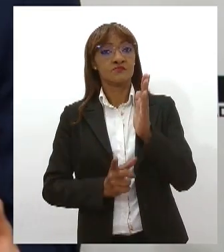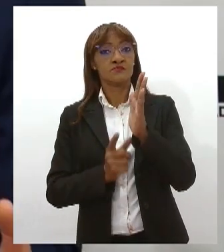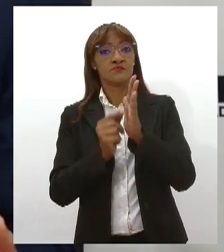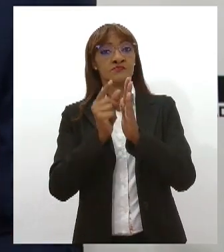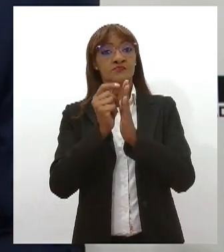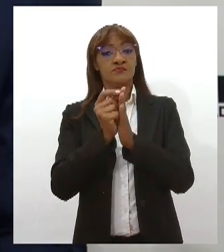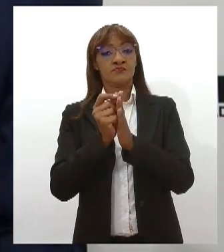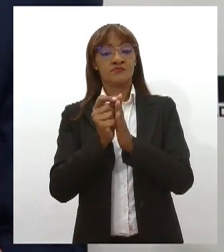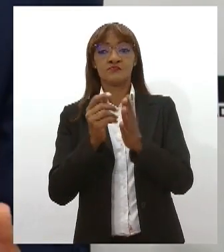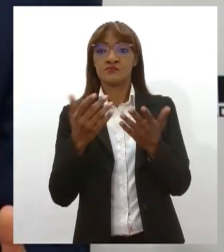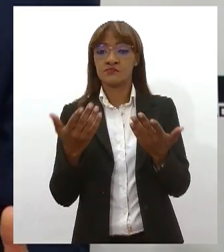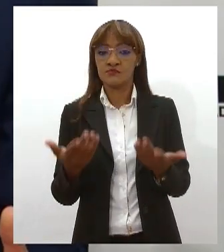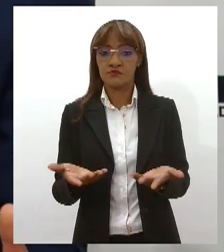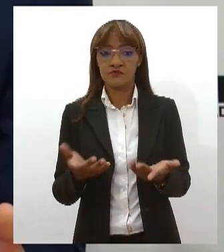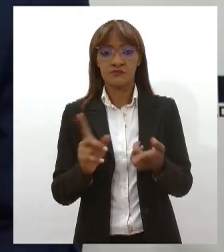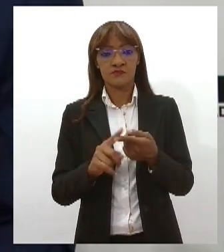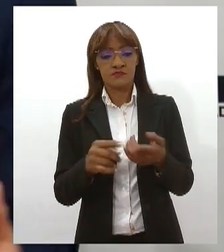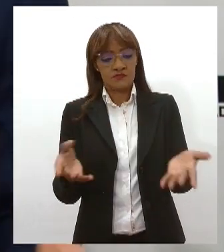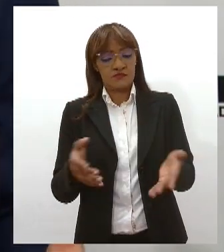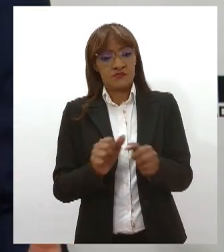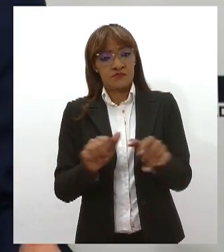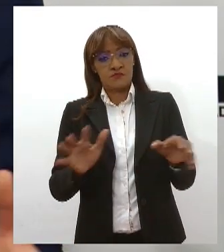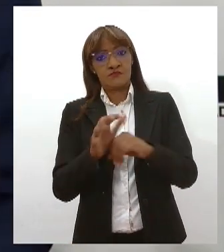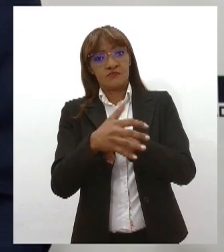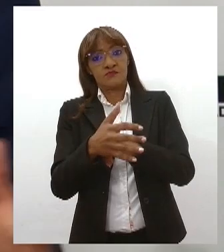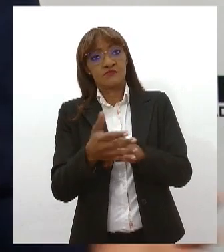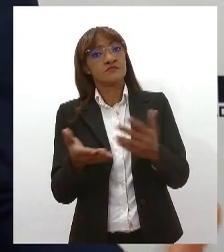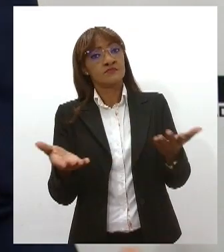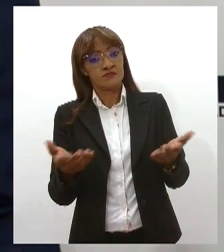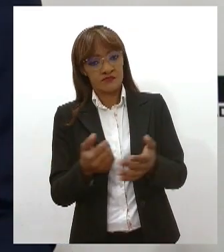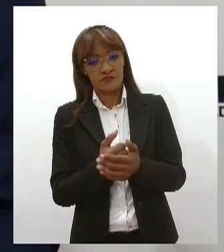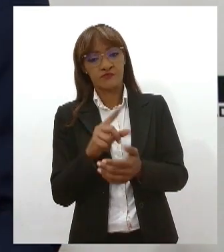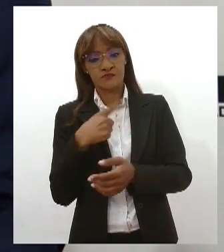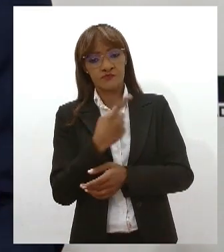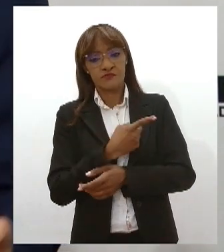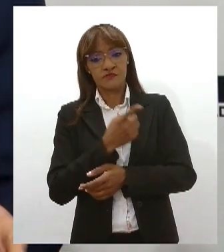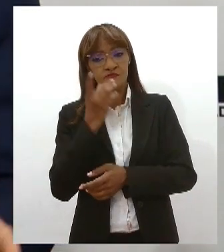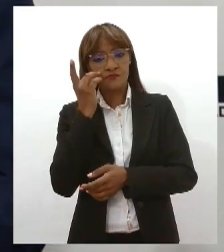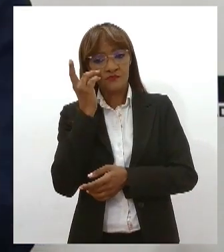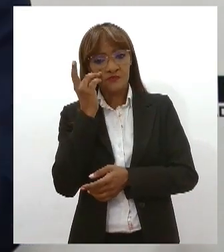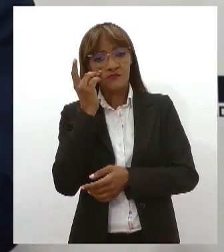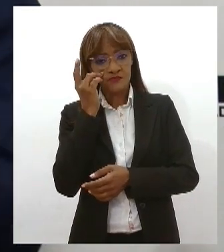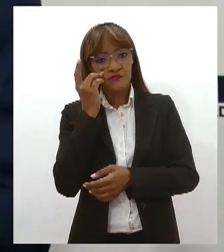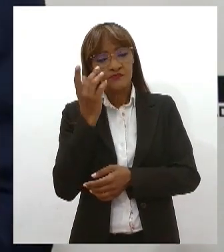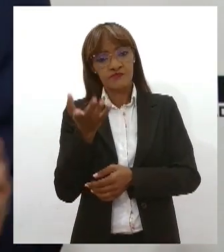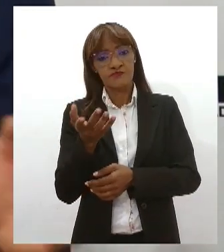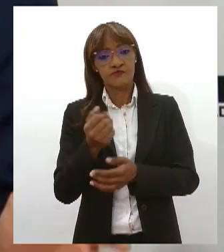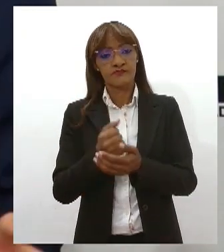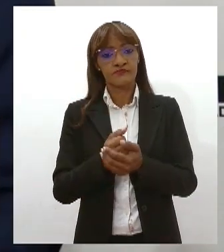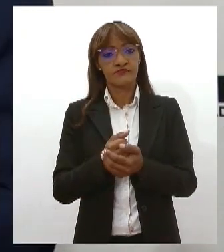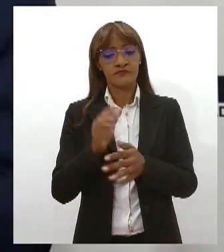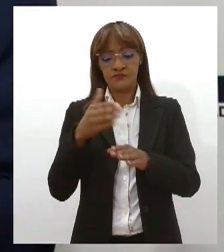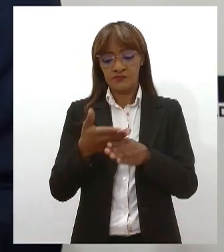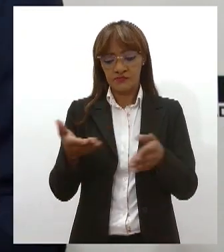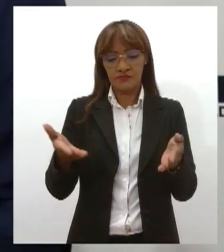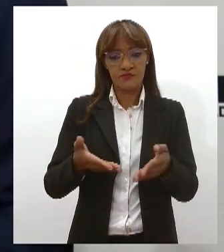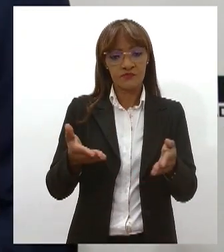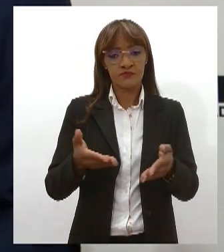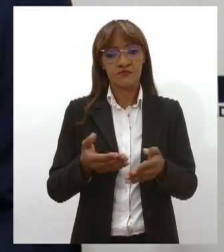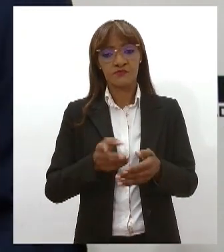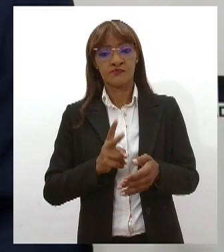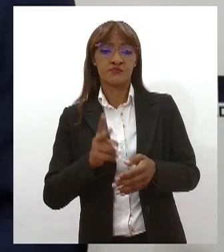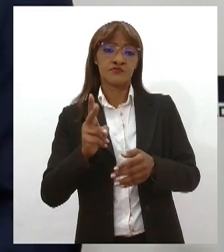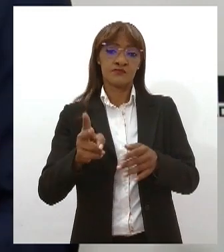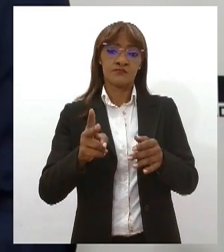exemplo foi a pandemia de Covid-19 que a gente vivenciou até poucos dias e ainda estamos aí nessa, vamos dizer, nessa ressaca